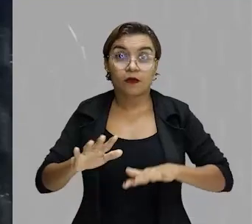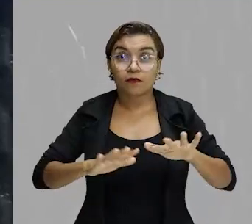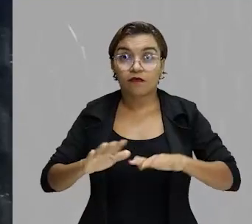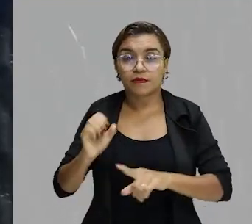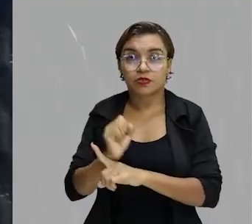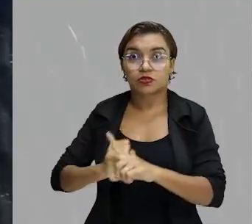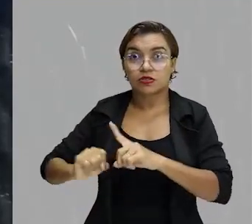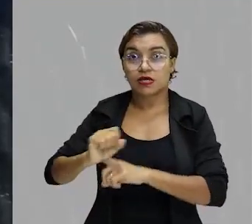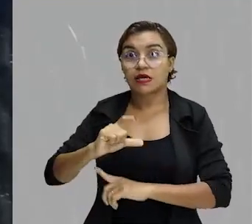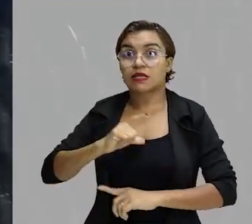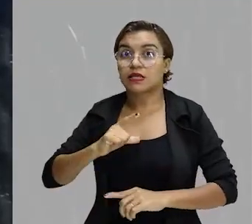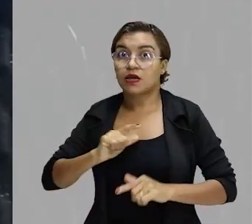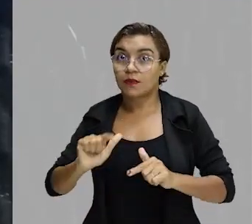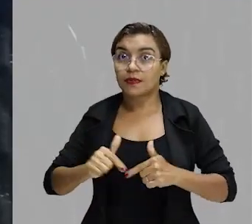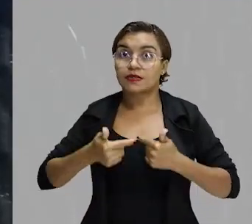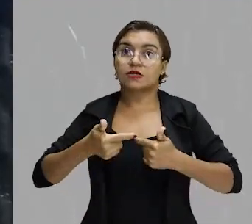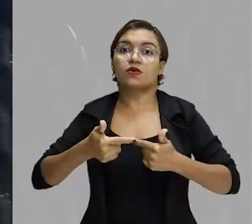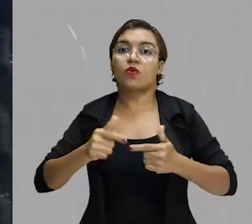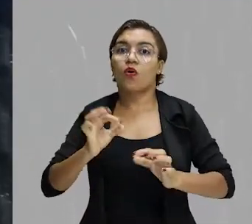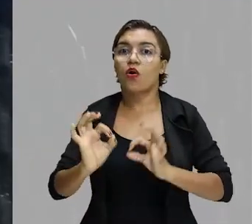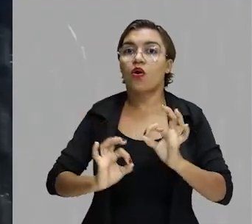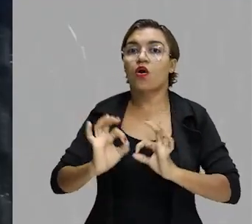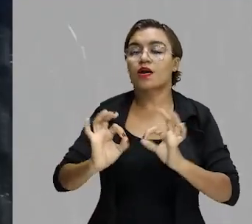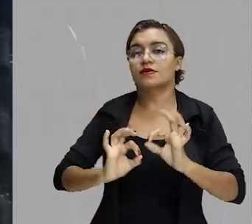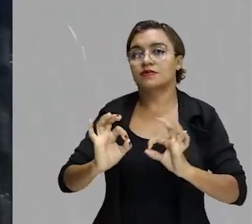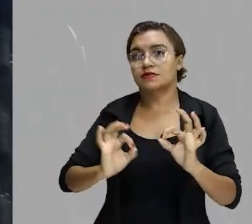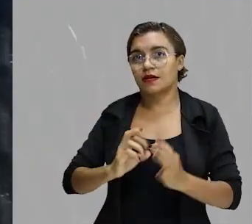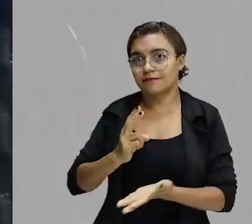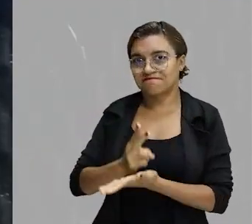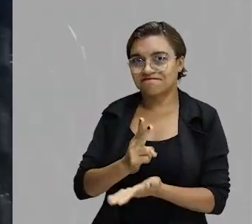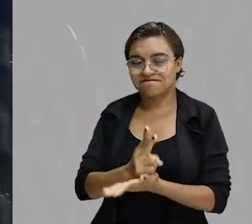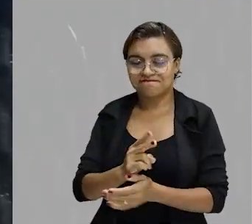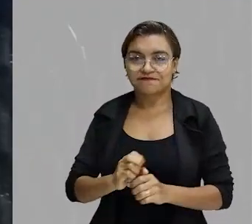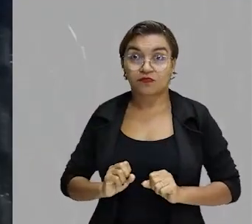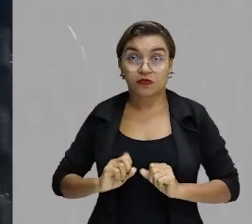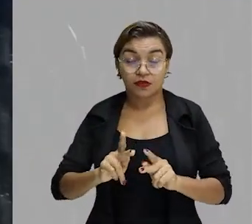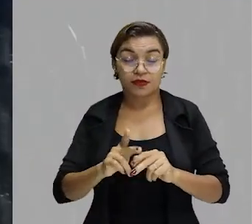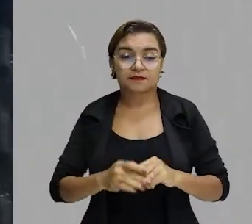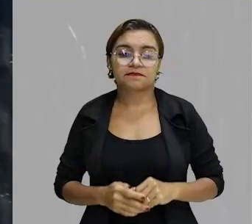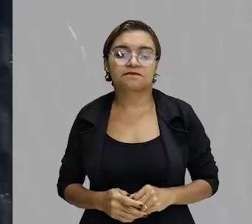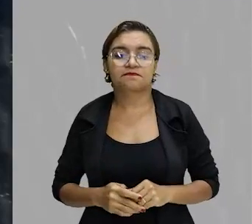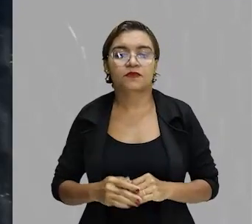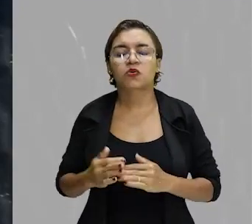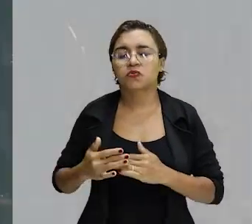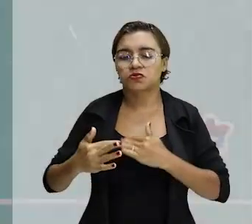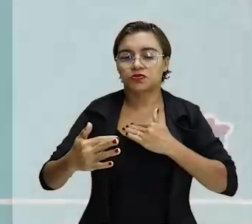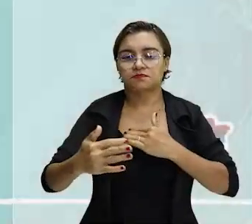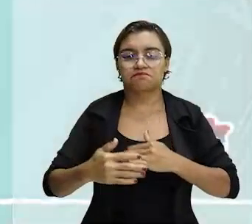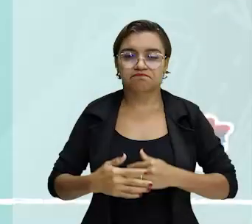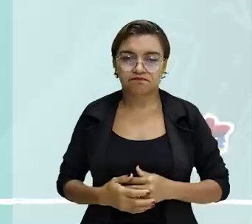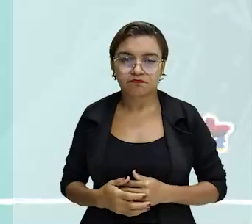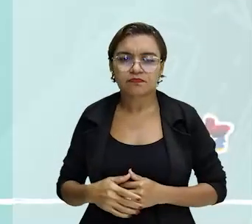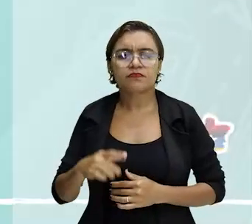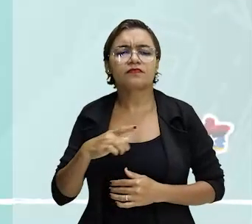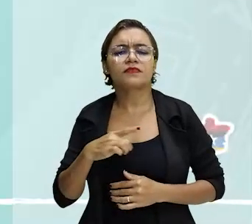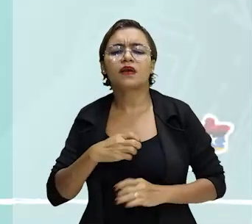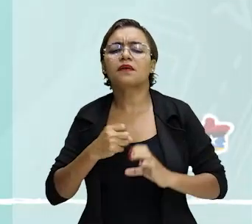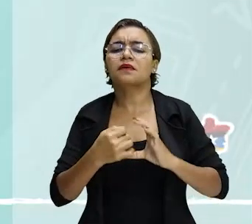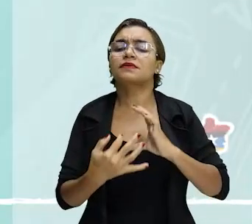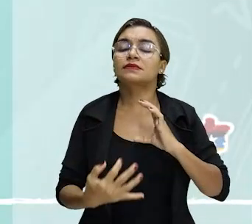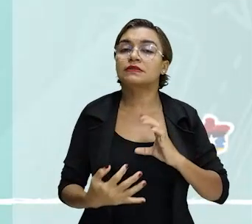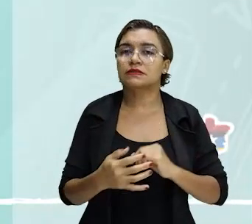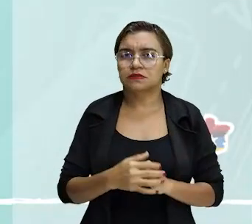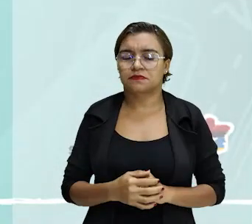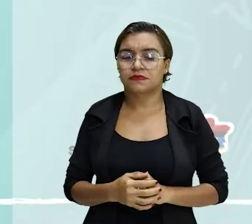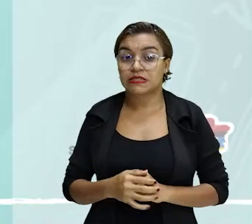possuem uma ação organizada de caráter permanente. Fechou? Vamos então adiante. E aí a gente tem as características, para